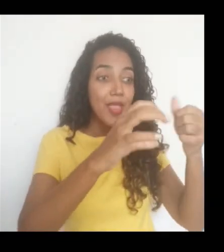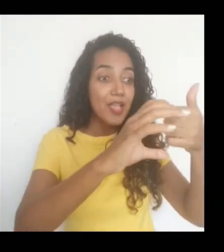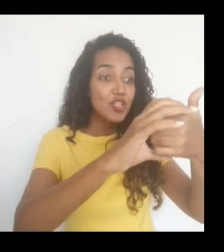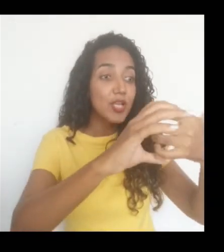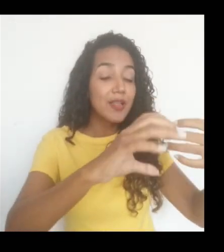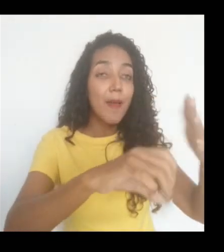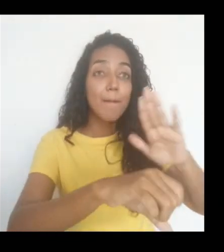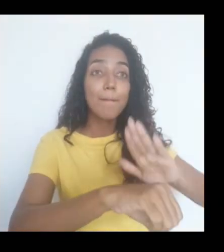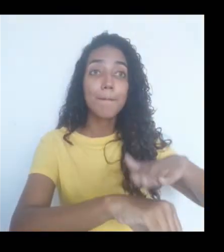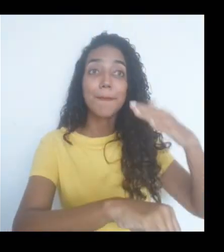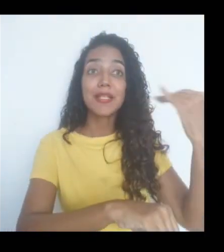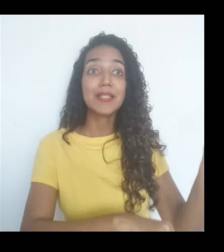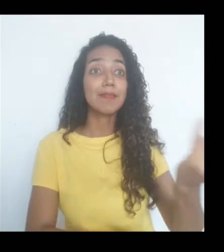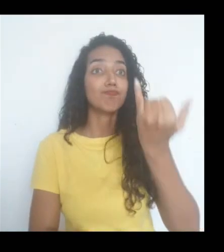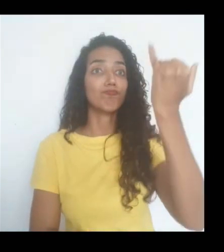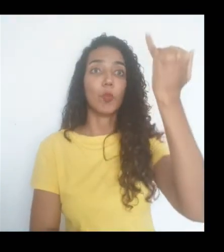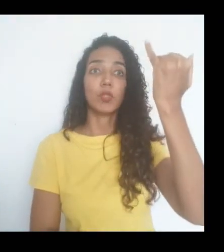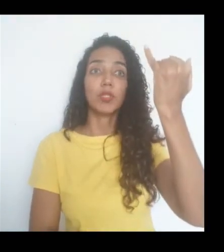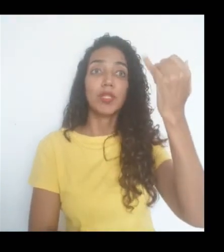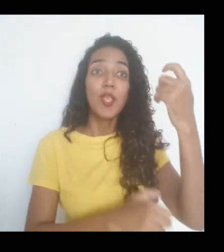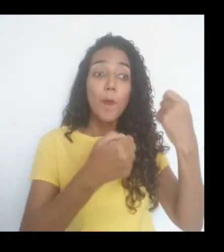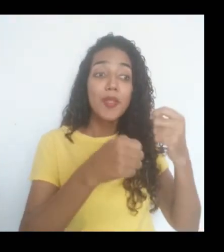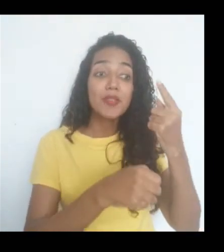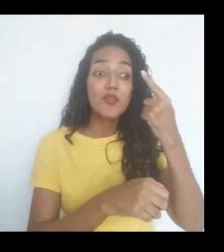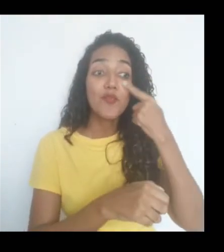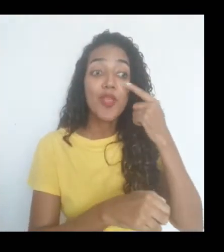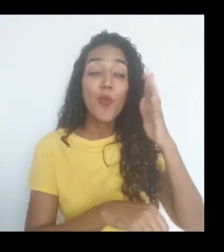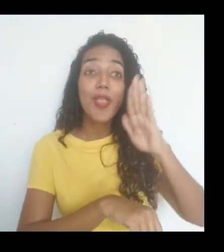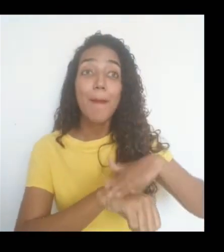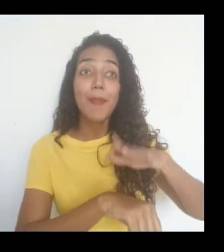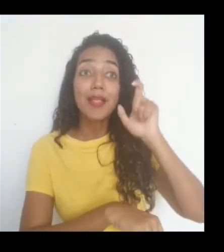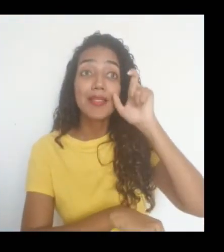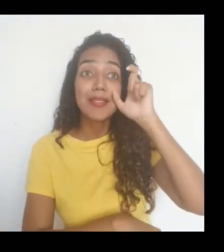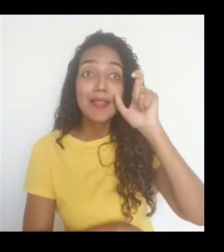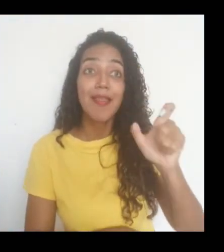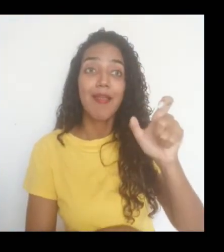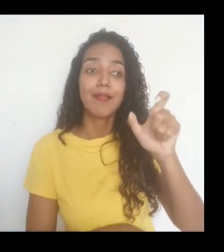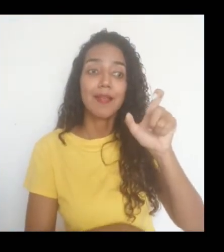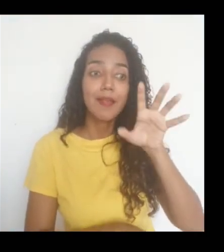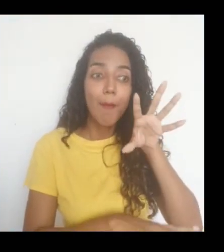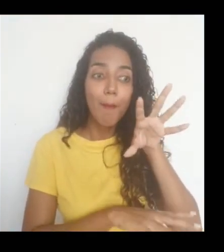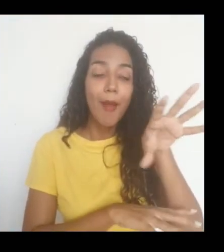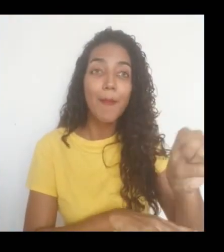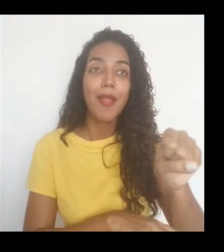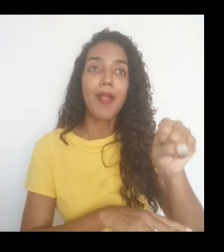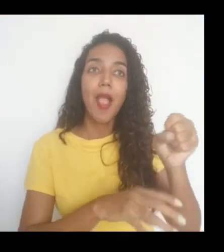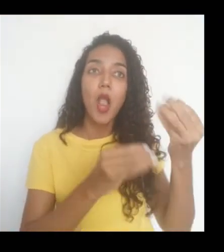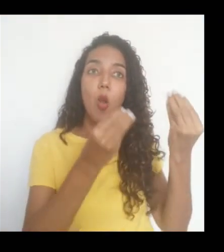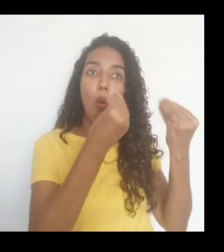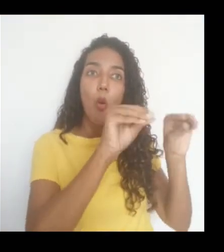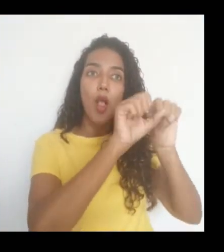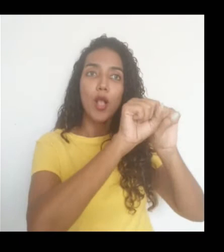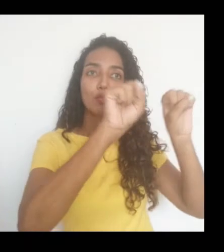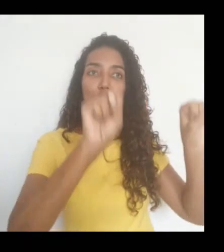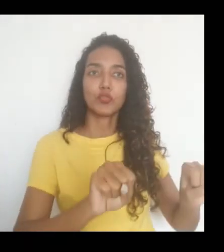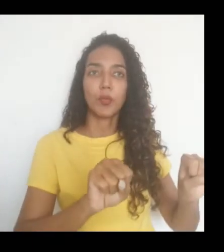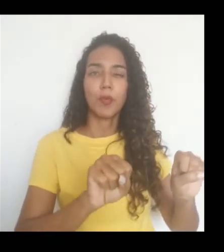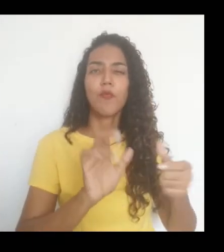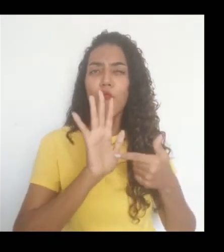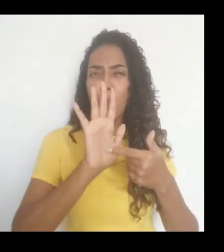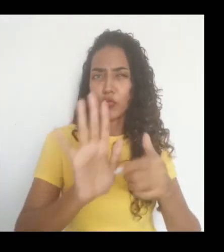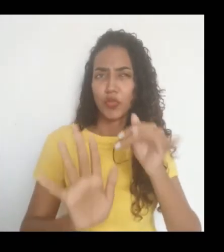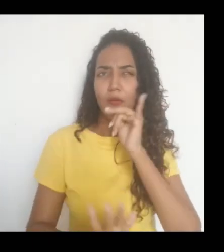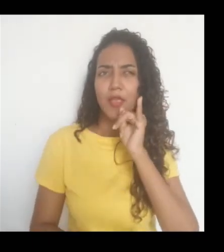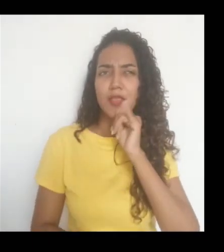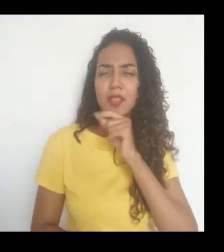me interessa, o que interessa ao meu sistema. Eu vou mostrar aqui um exemplo, só para a gente entender a essência